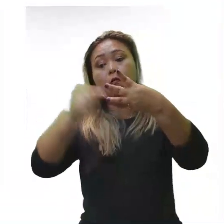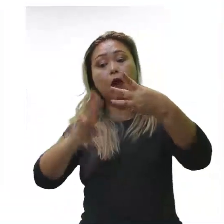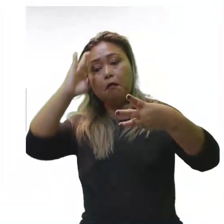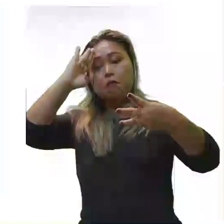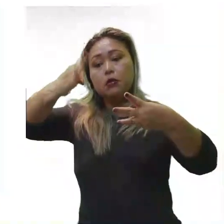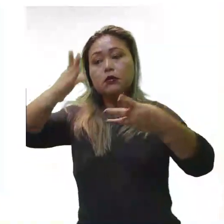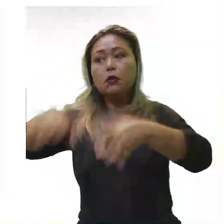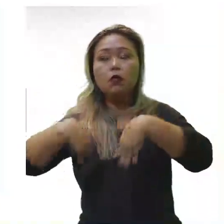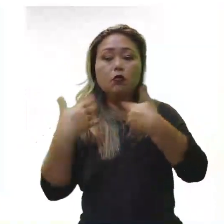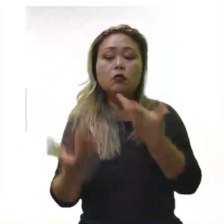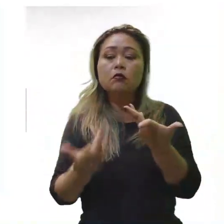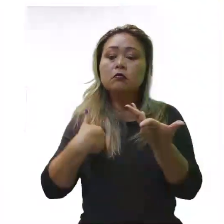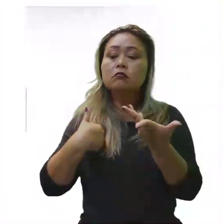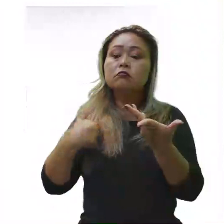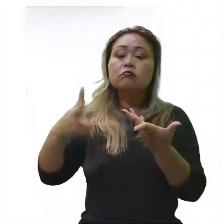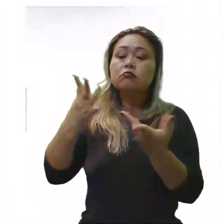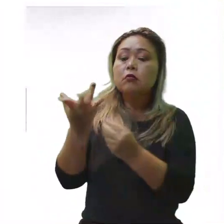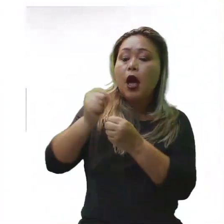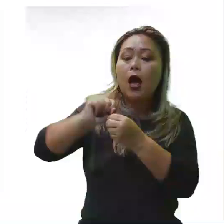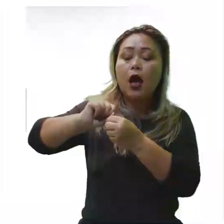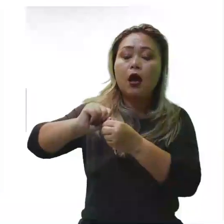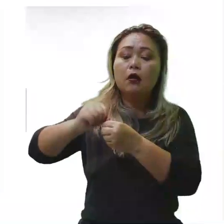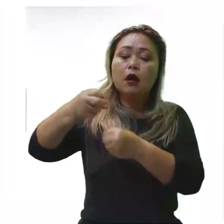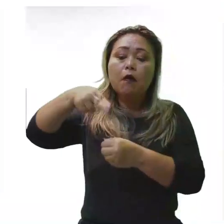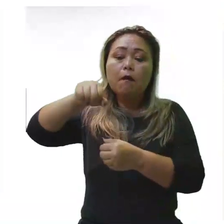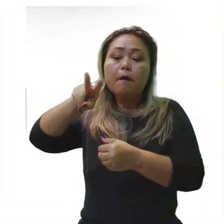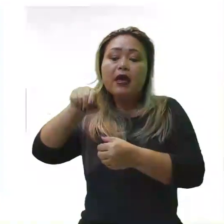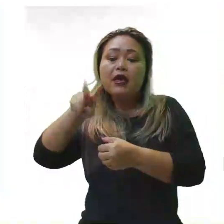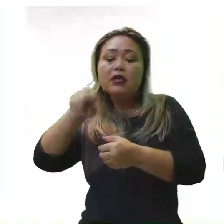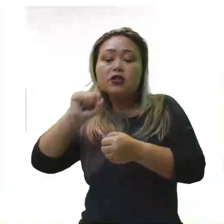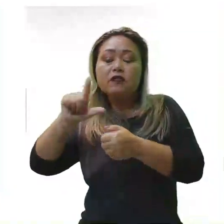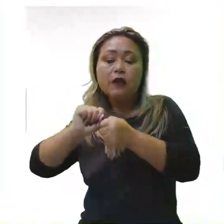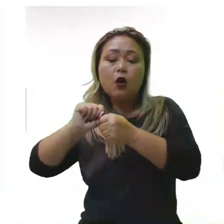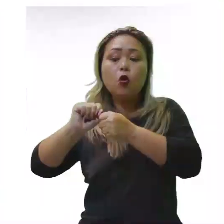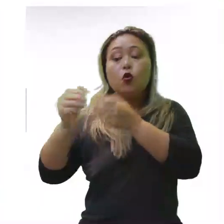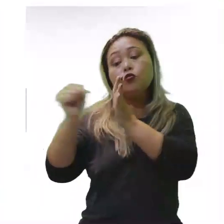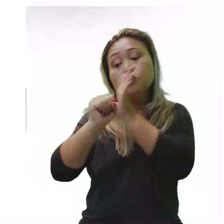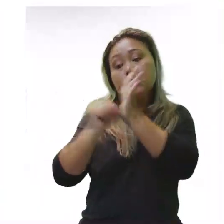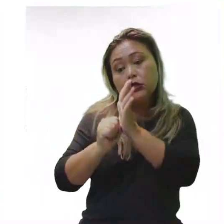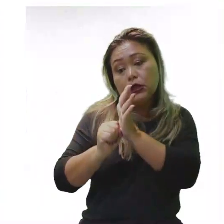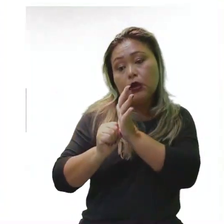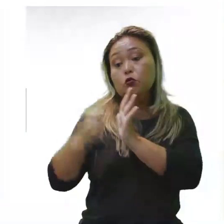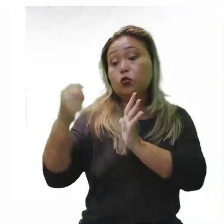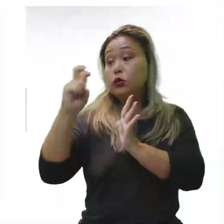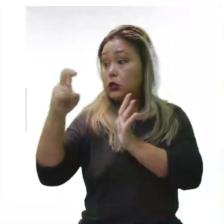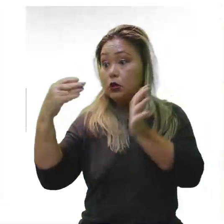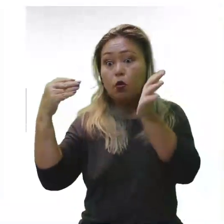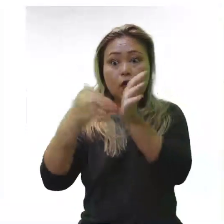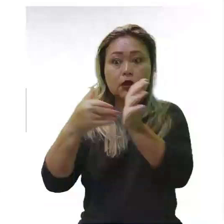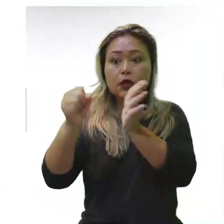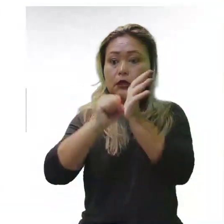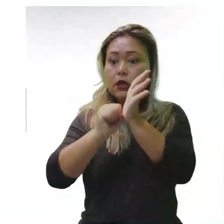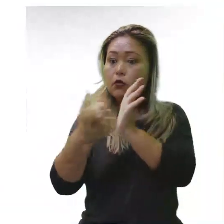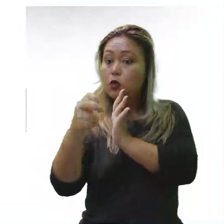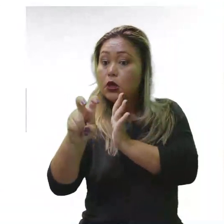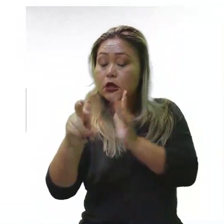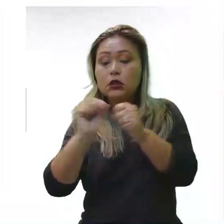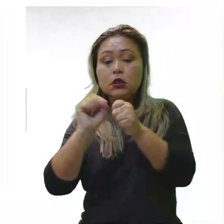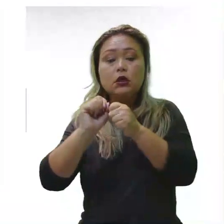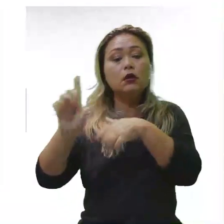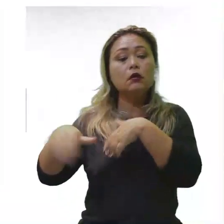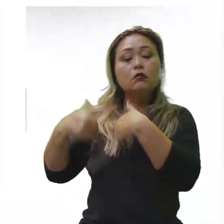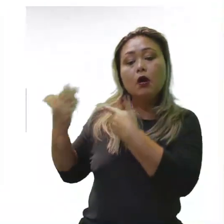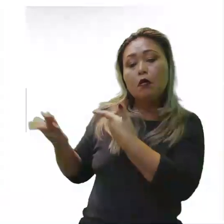principais. A arte medieval, do século V ao século XV, a românica, bizantina e gótica.